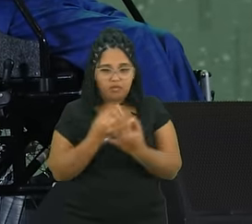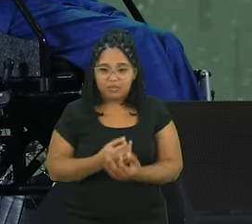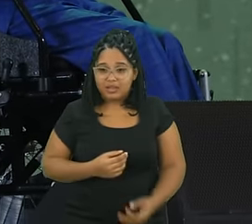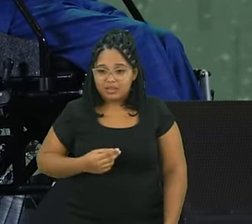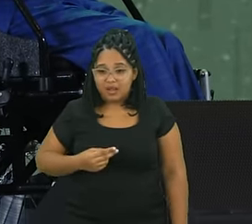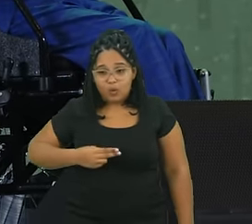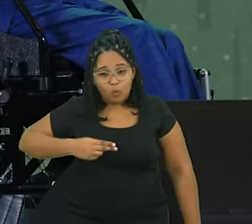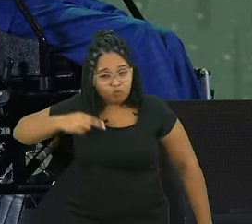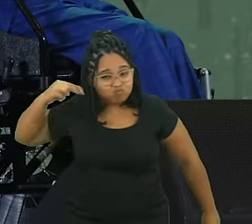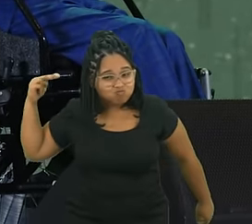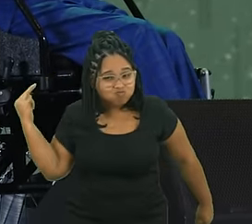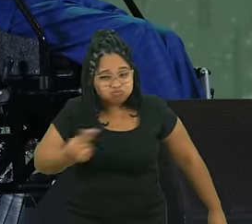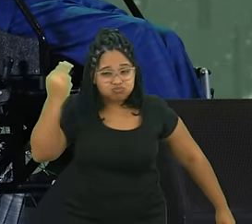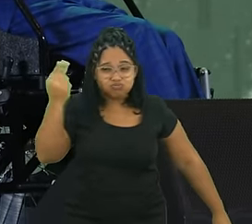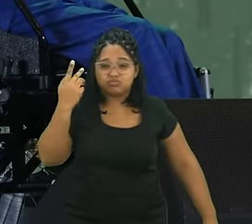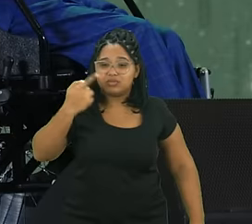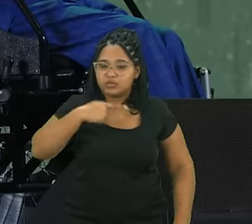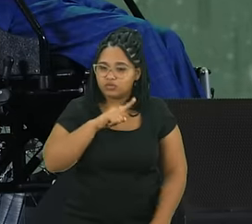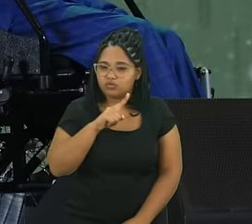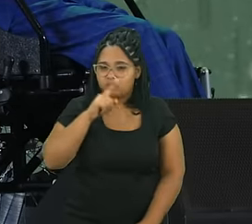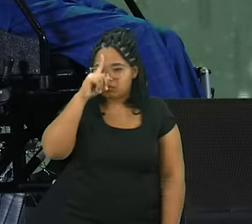urgente. E nós fomos ao hospital.